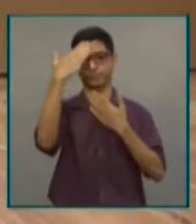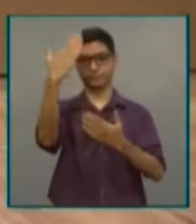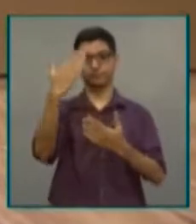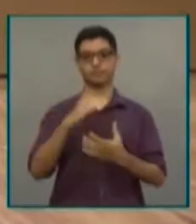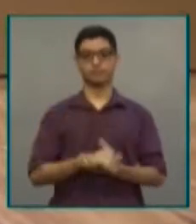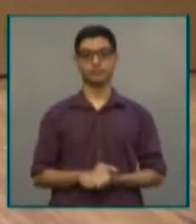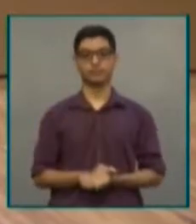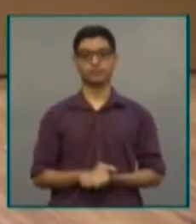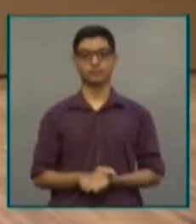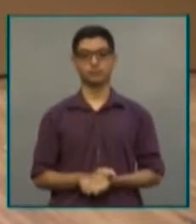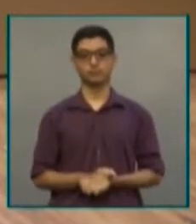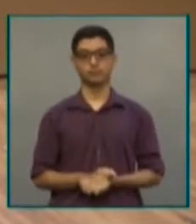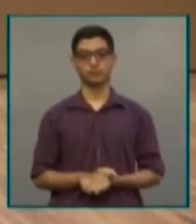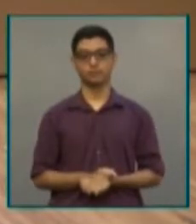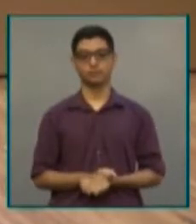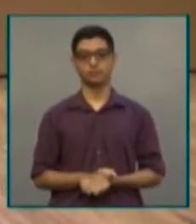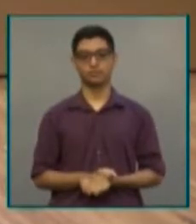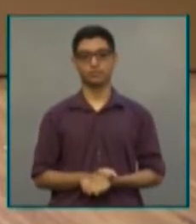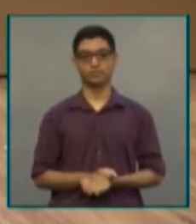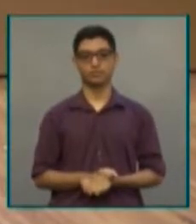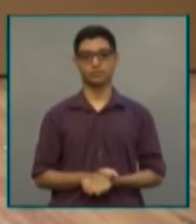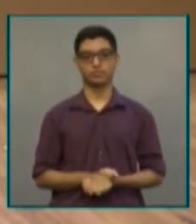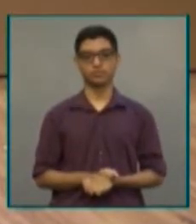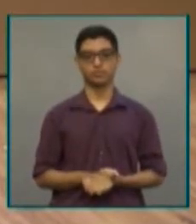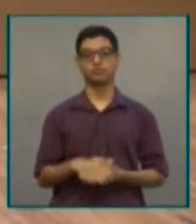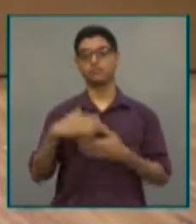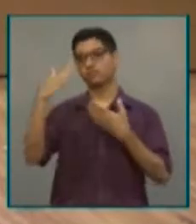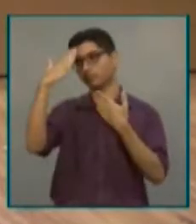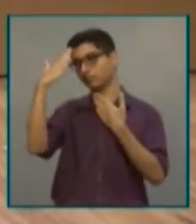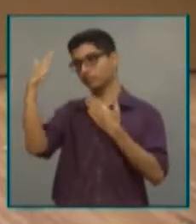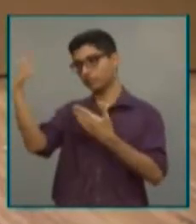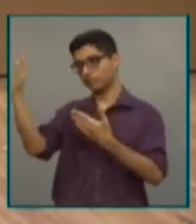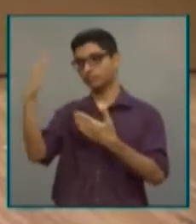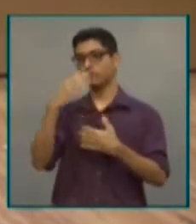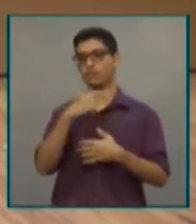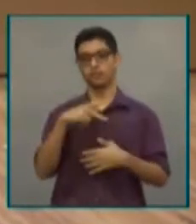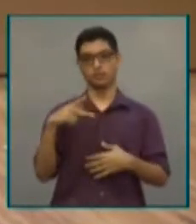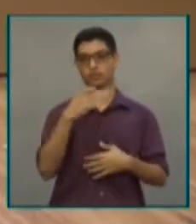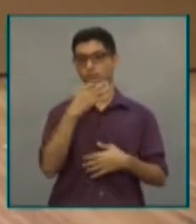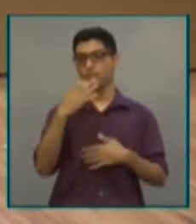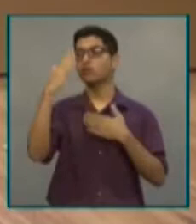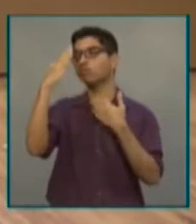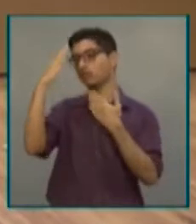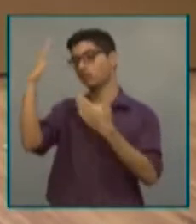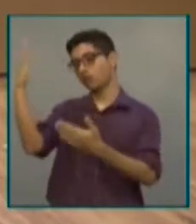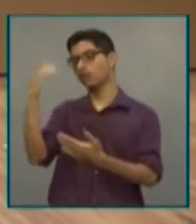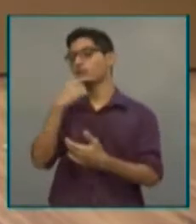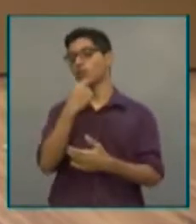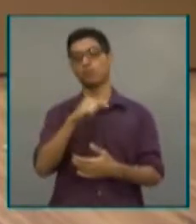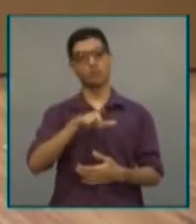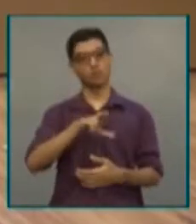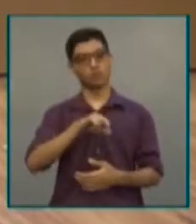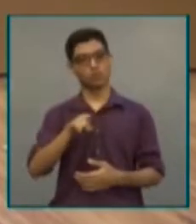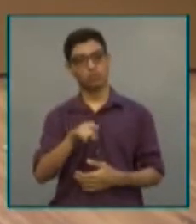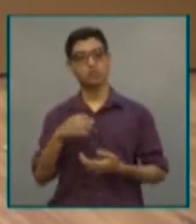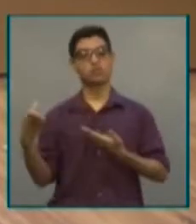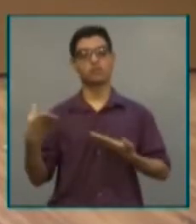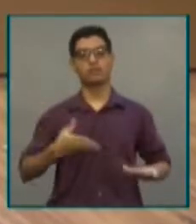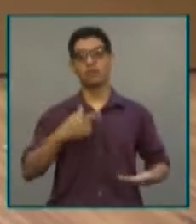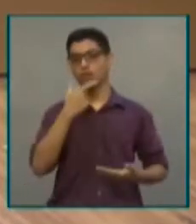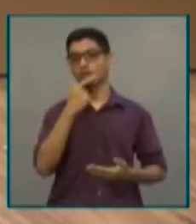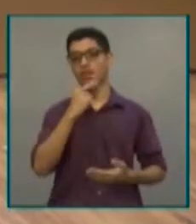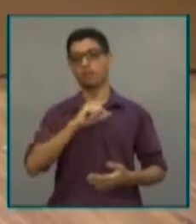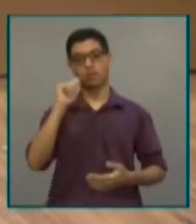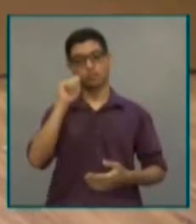Agradecemos ao candidato Luiz Antônio Lima e convidamos a candidata Regina Jansen para